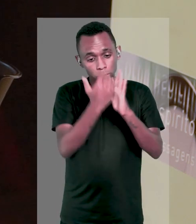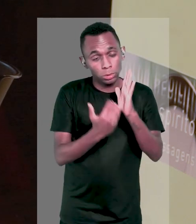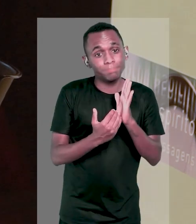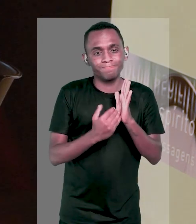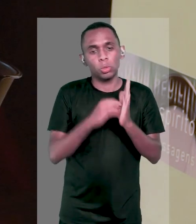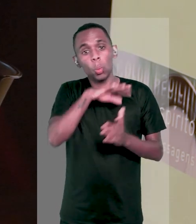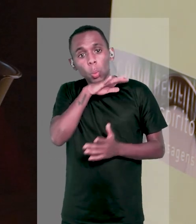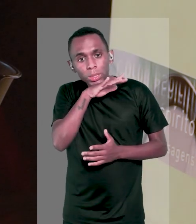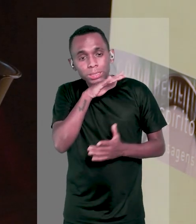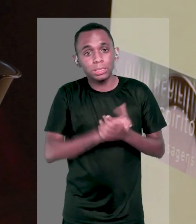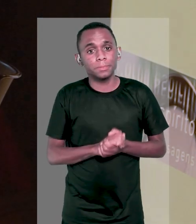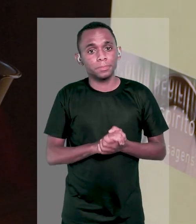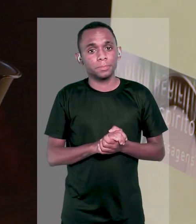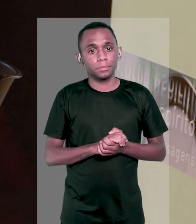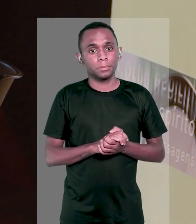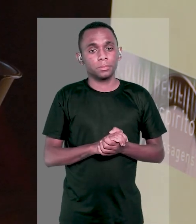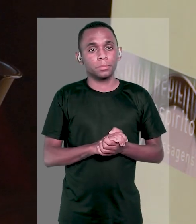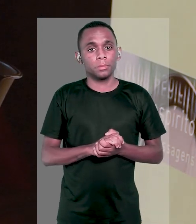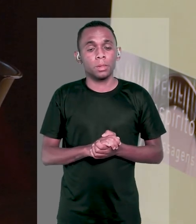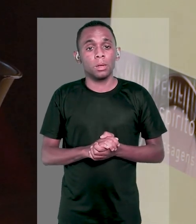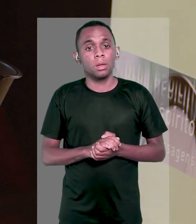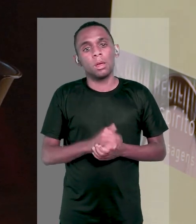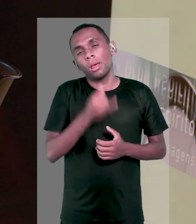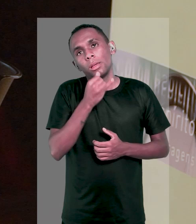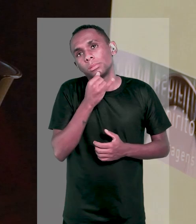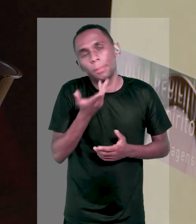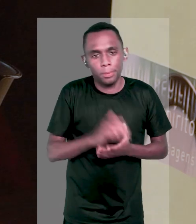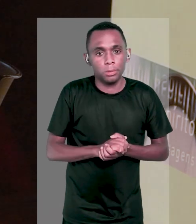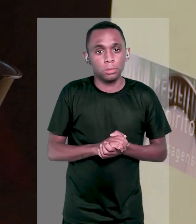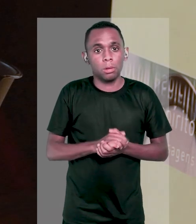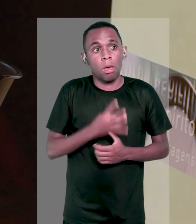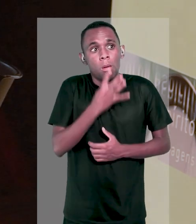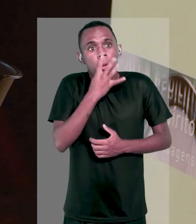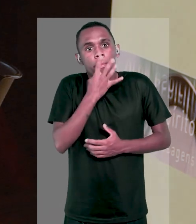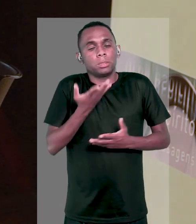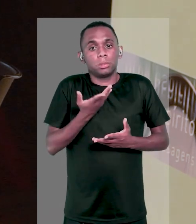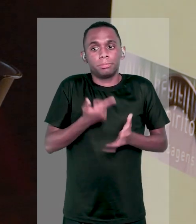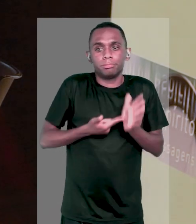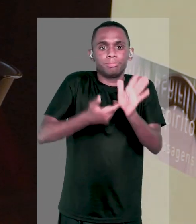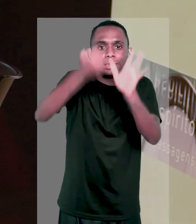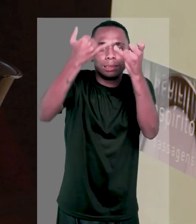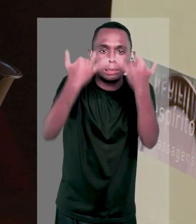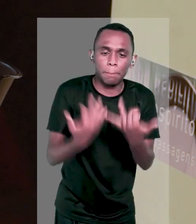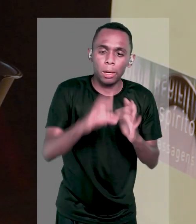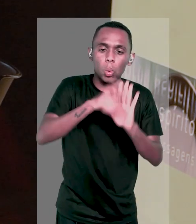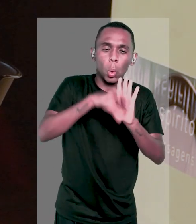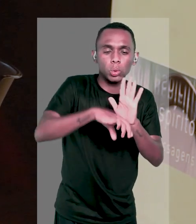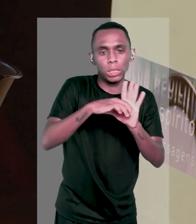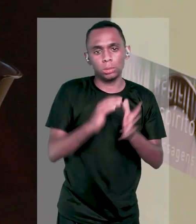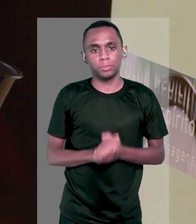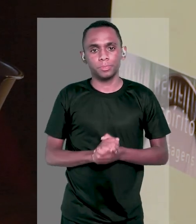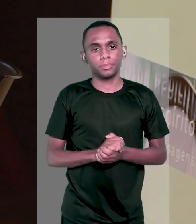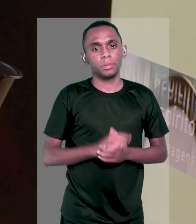aí você tem uma definição do impressionismo aí você decora essa definição aí cada vez que você chega diante de um quadro você está com a definição na